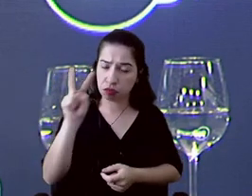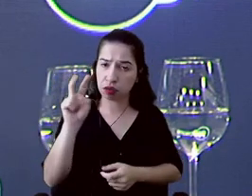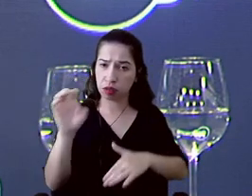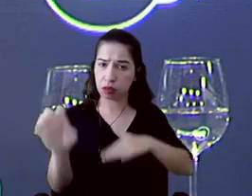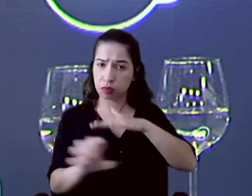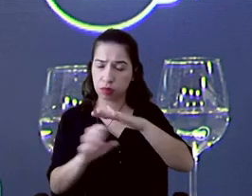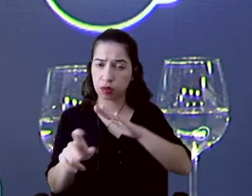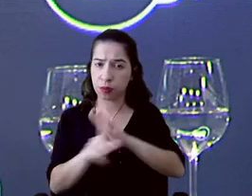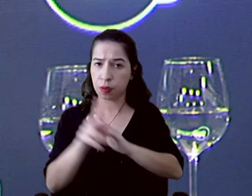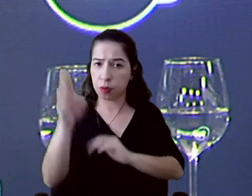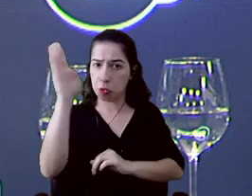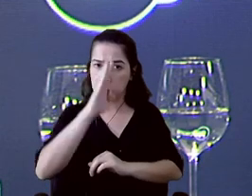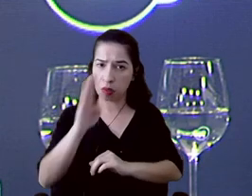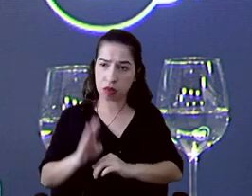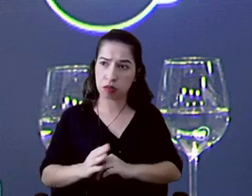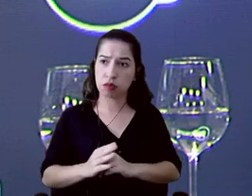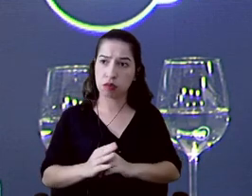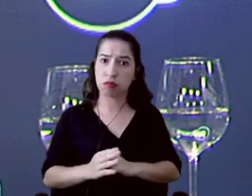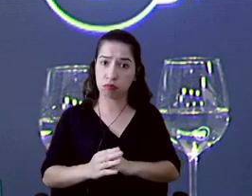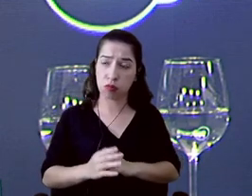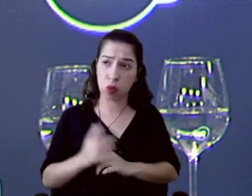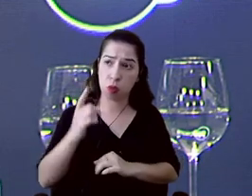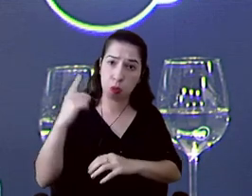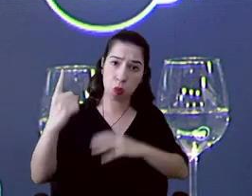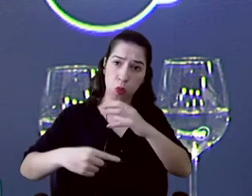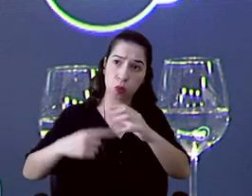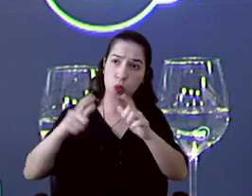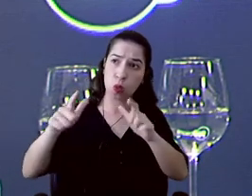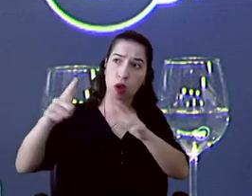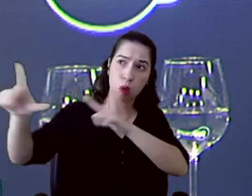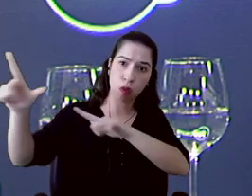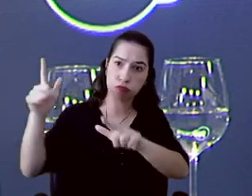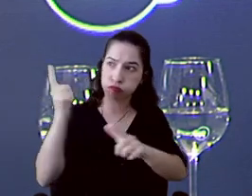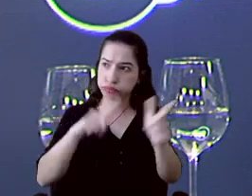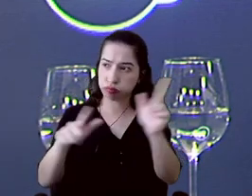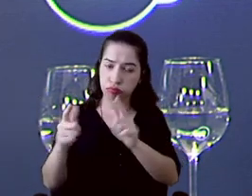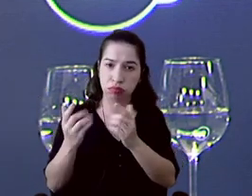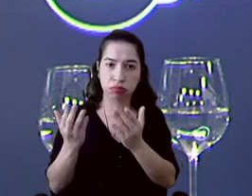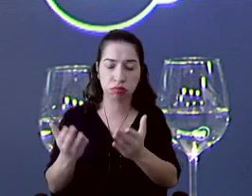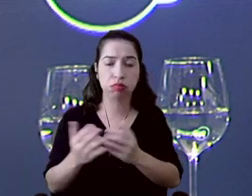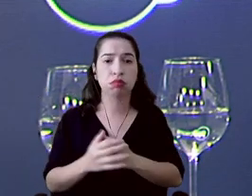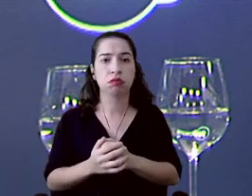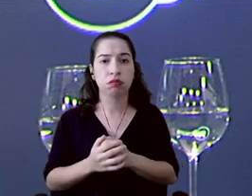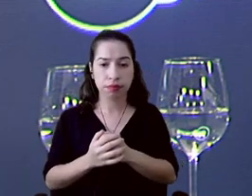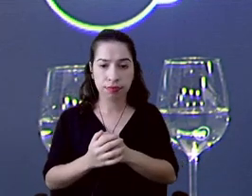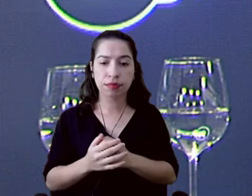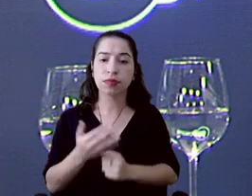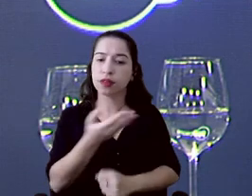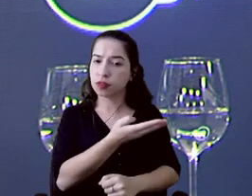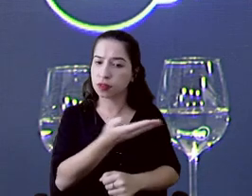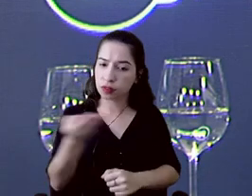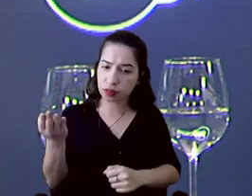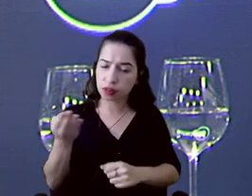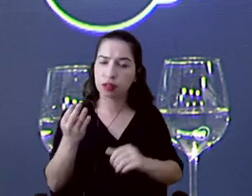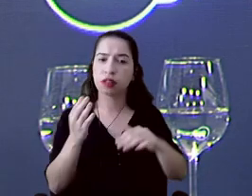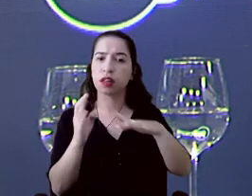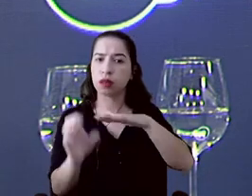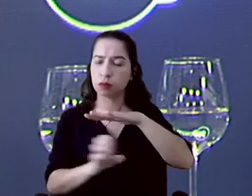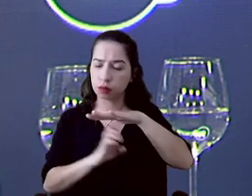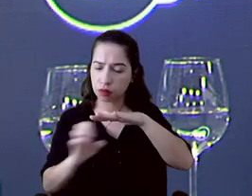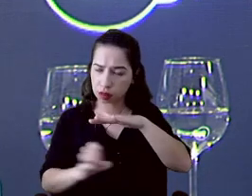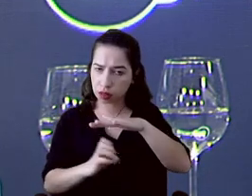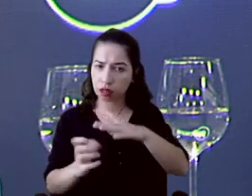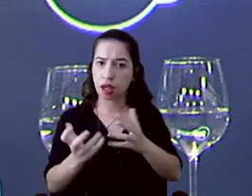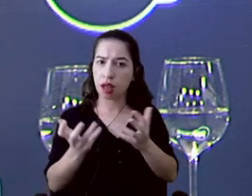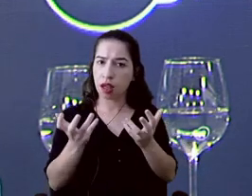tendo sucesso né em outros lugares do mundo e vocês acho que de fato são uma empresa vamos dizer que quer